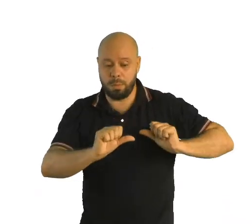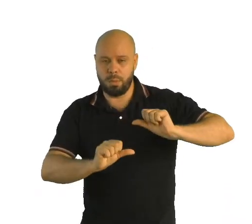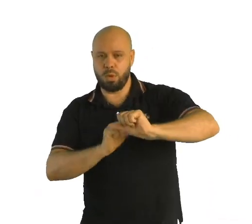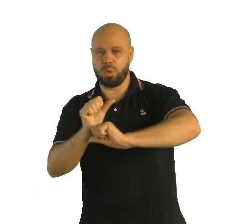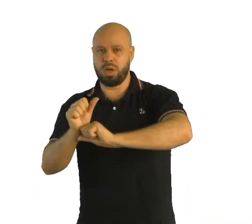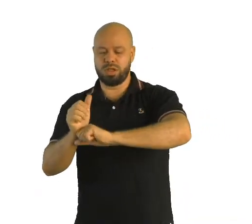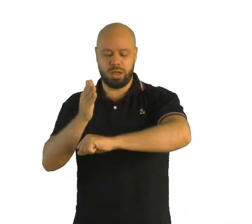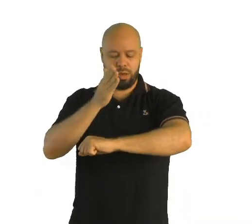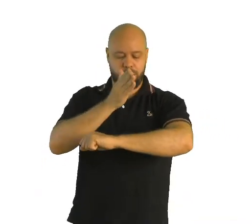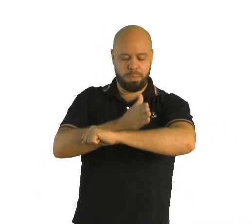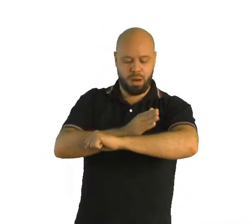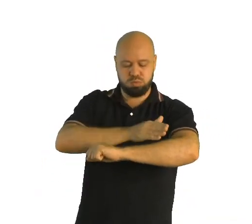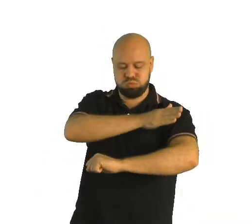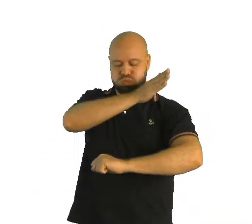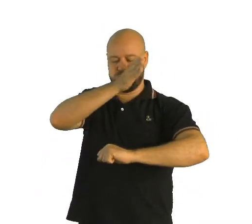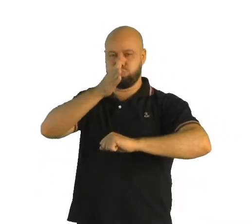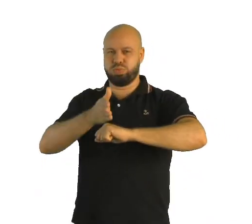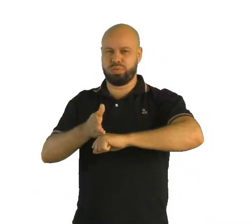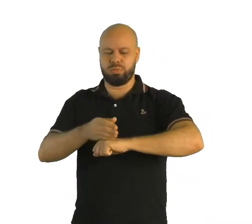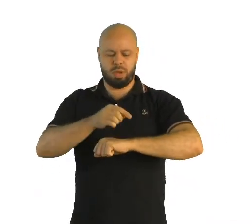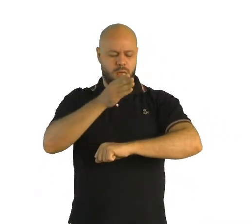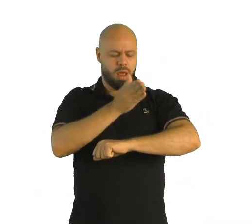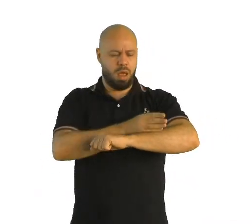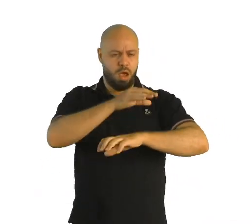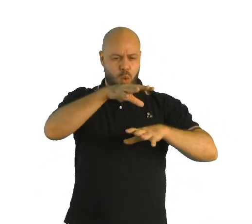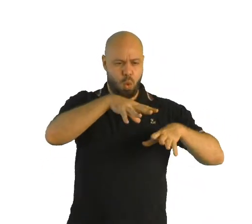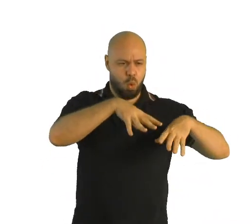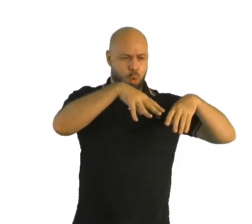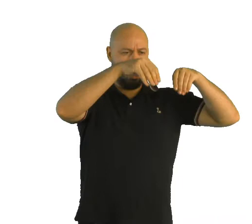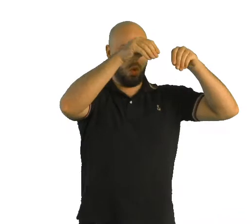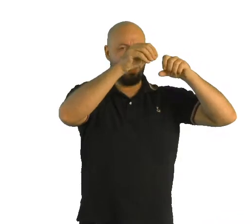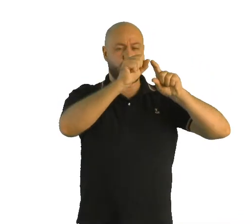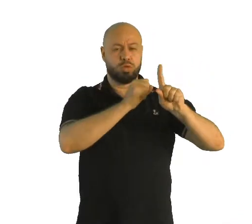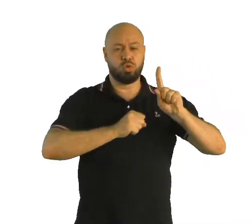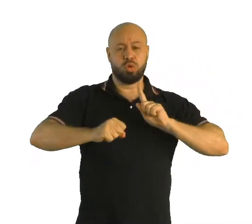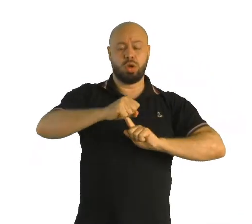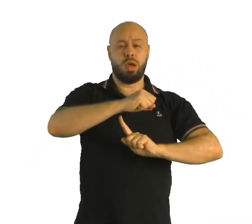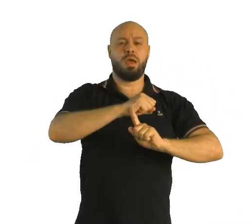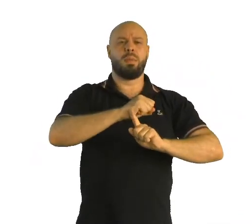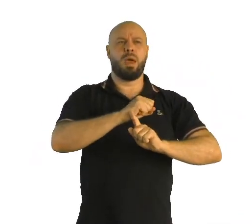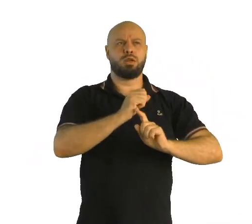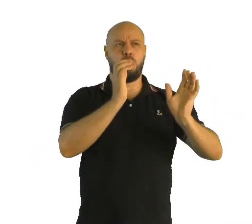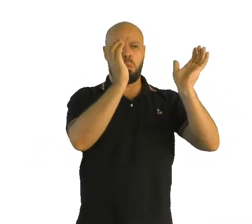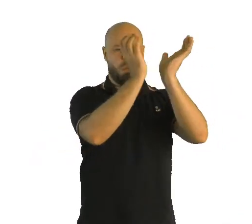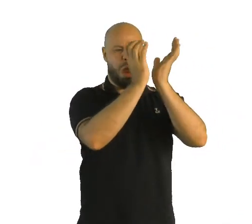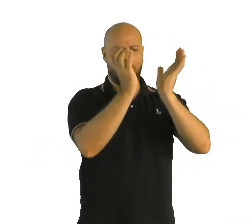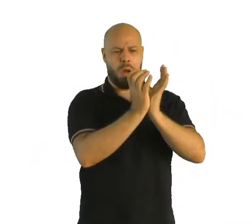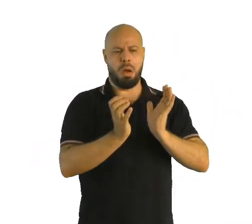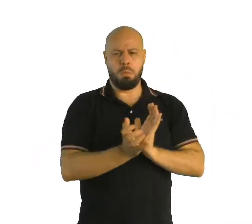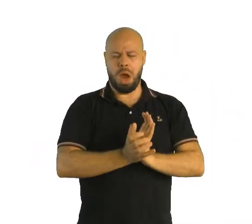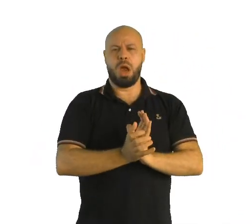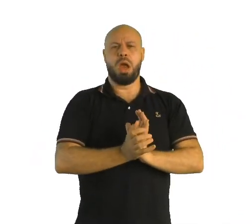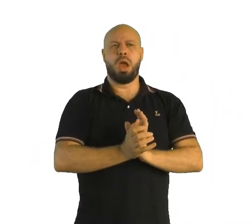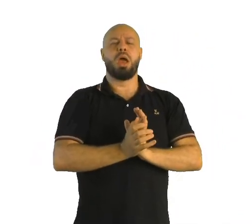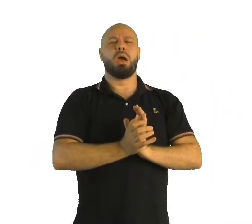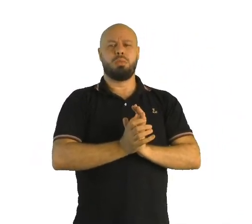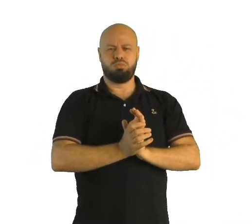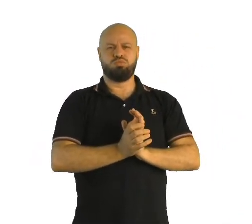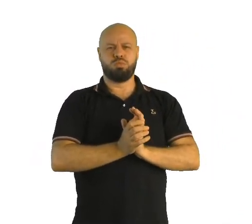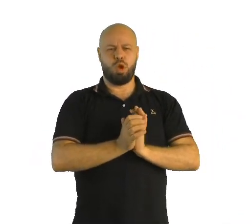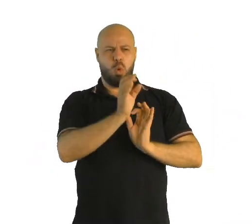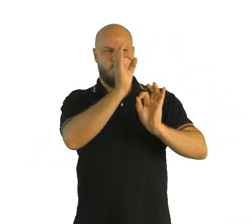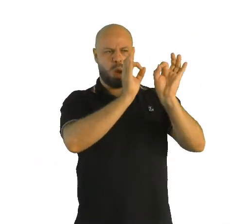tá, do feudalismo, aquela sociedade estamental, aquela sociedade dividida em classes,